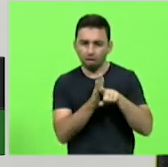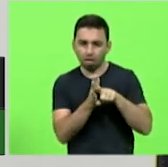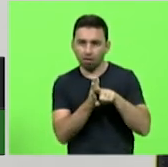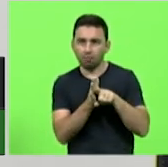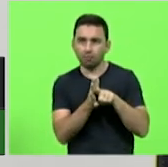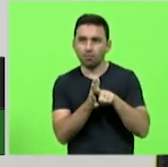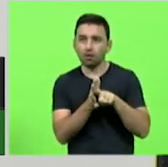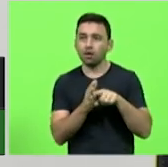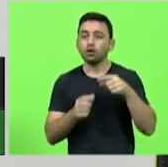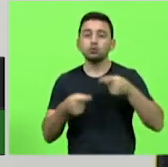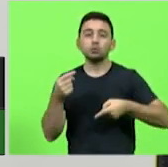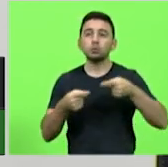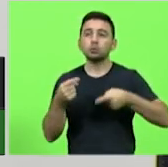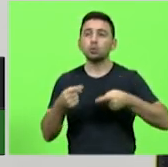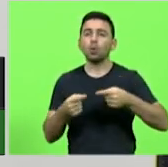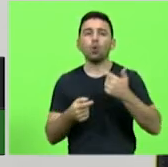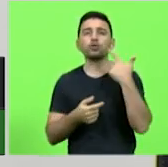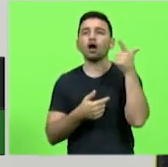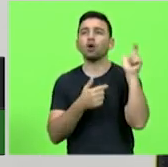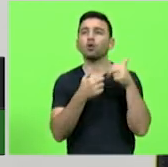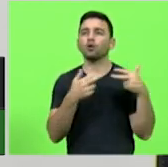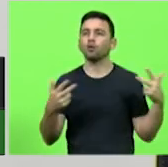eles discutem tudo menos isso.